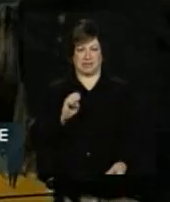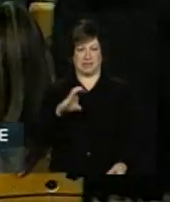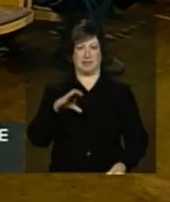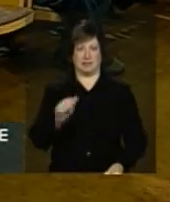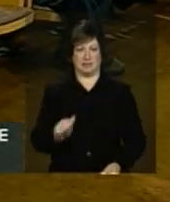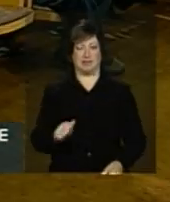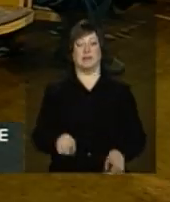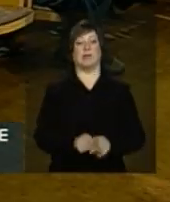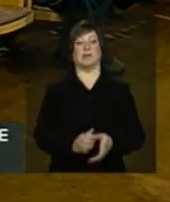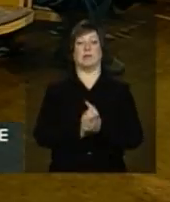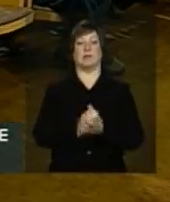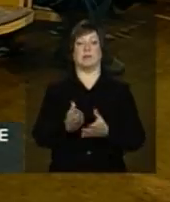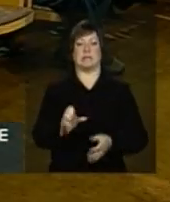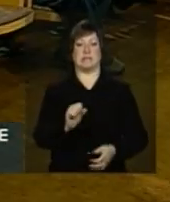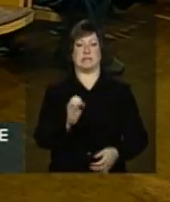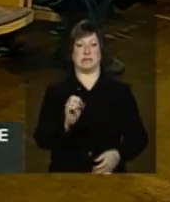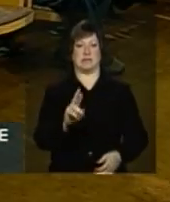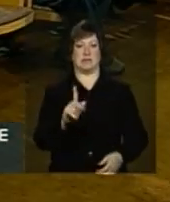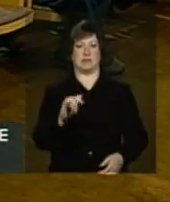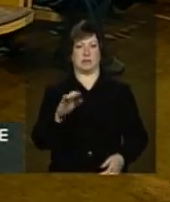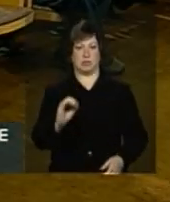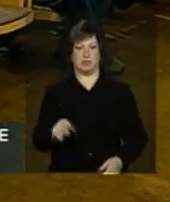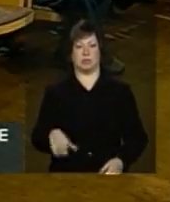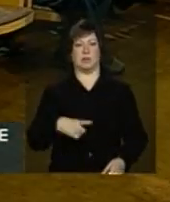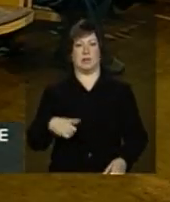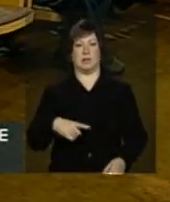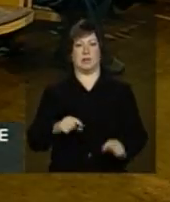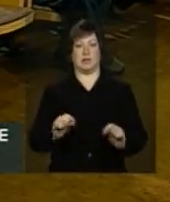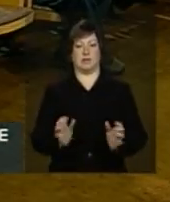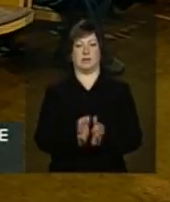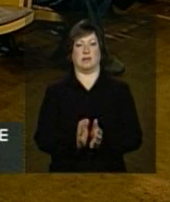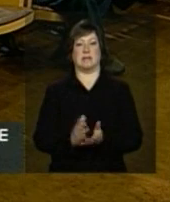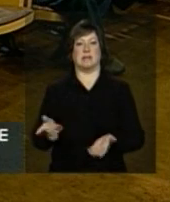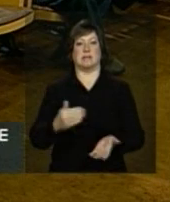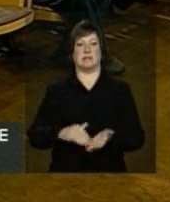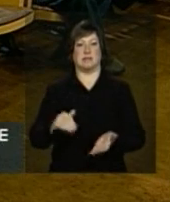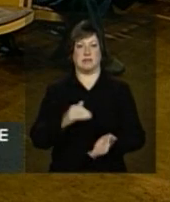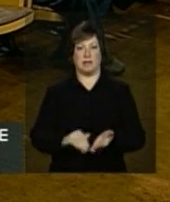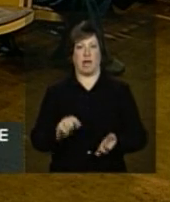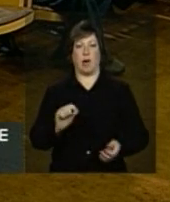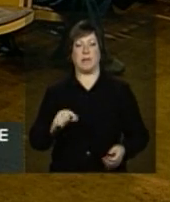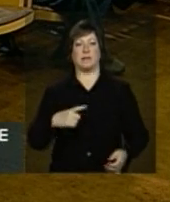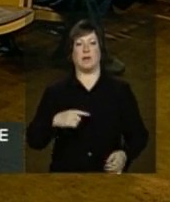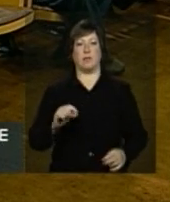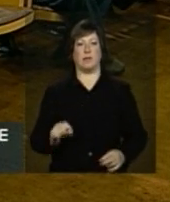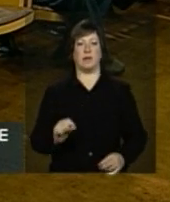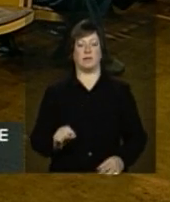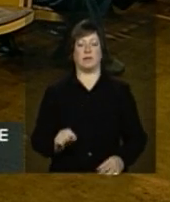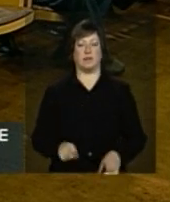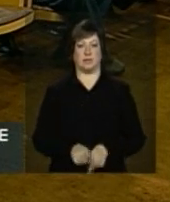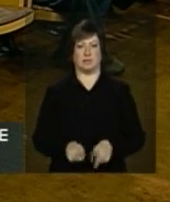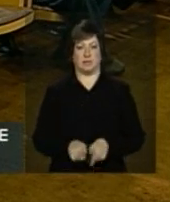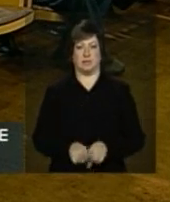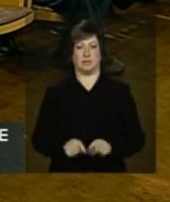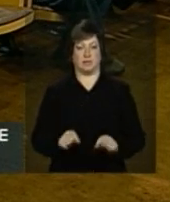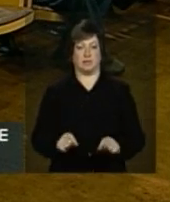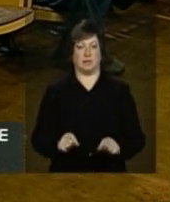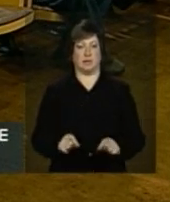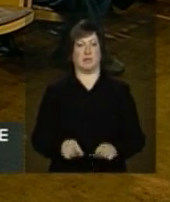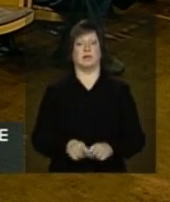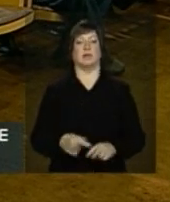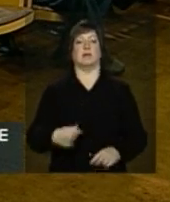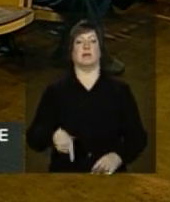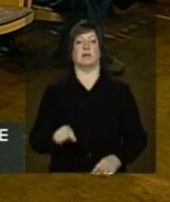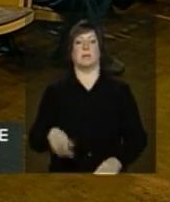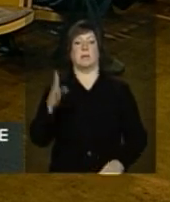Sérgio Castro nosso secretário de recursos hídricos que também eh representa dentro do Brasil sem